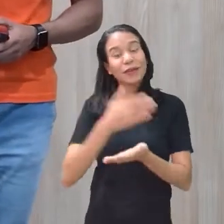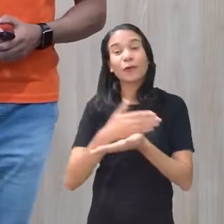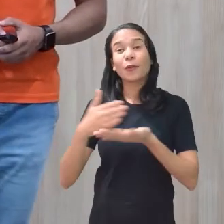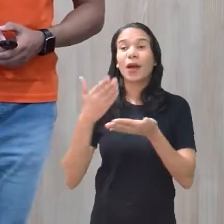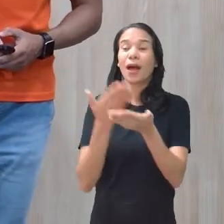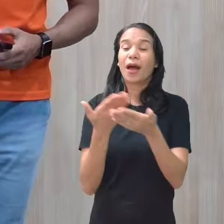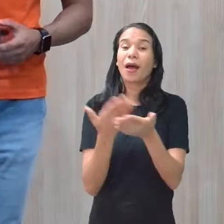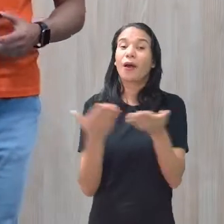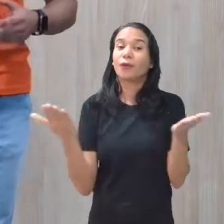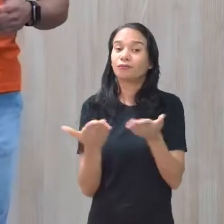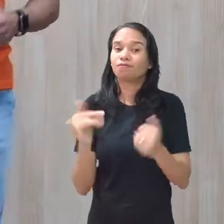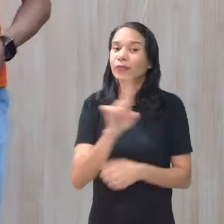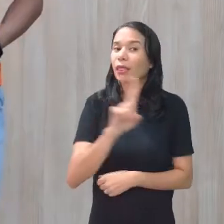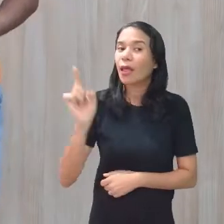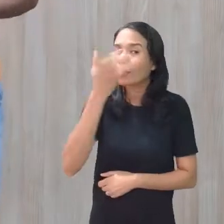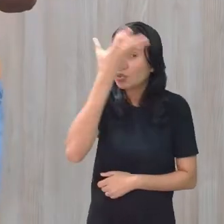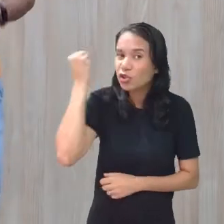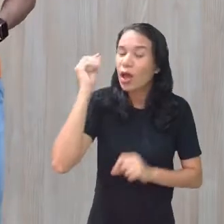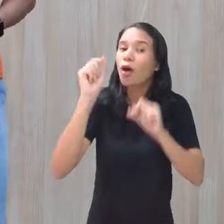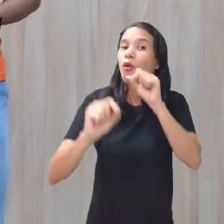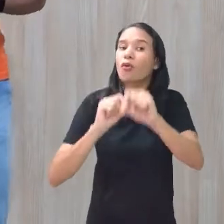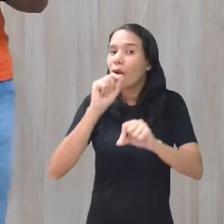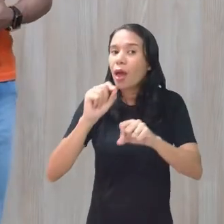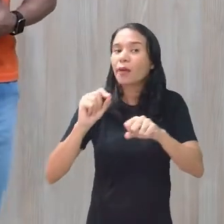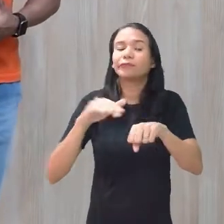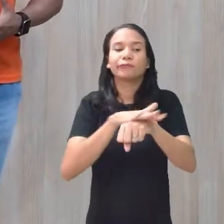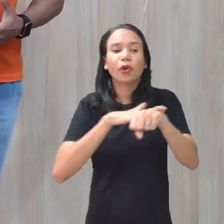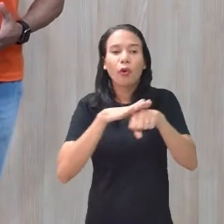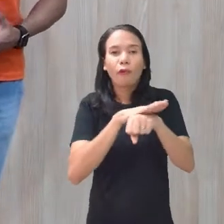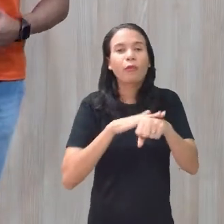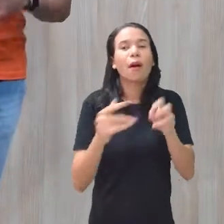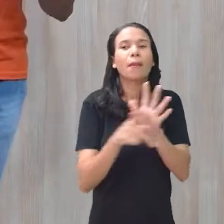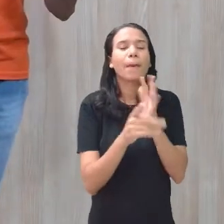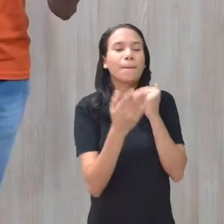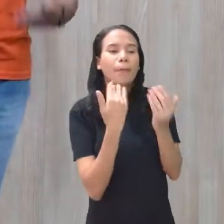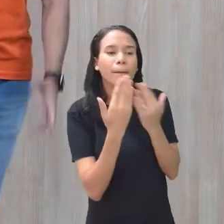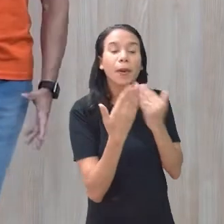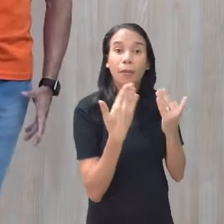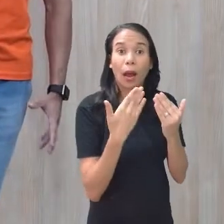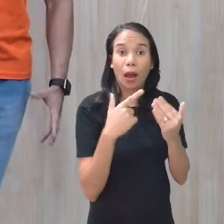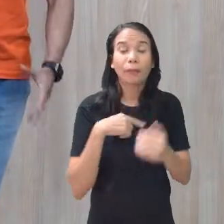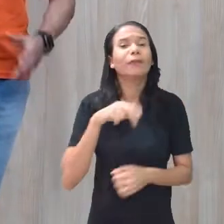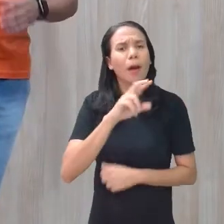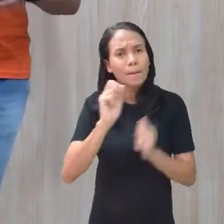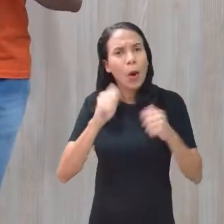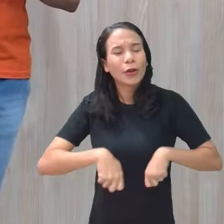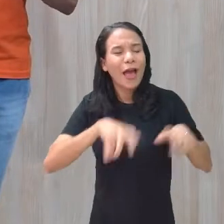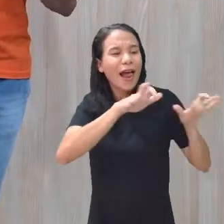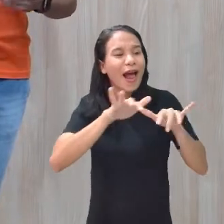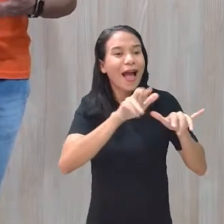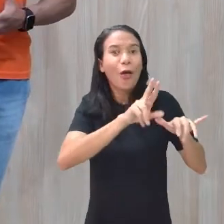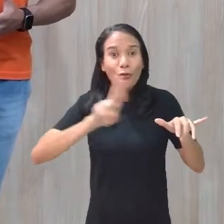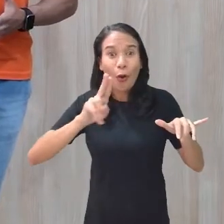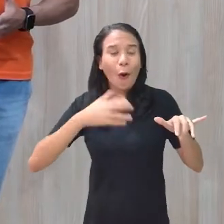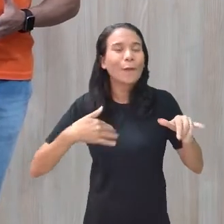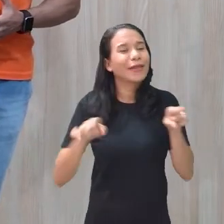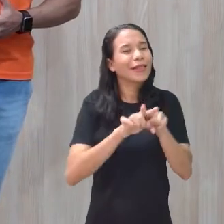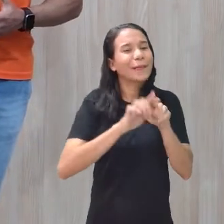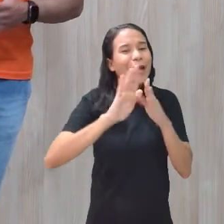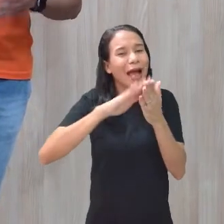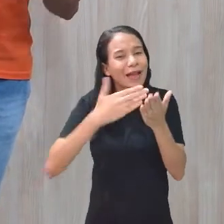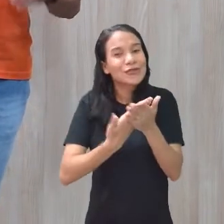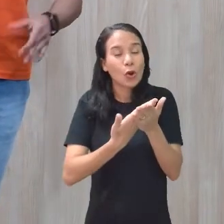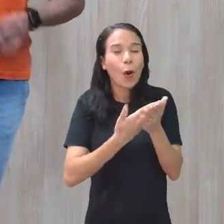hoje, certo? Não se esqueça aí de comentar no chat, certo? Manda aí teu nome, tá? Manda a escola que você